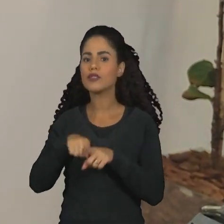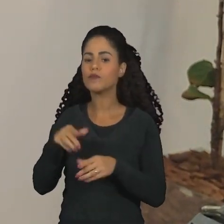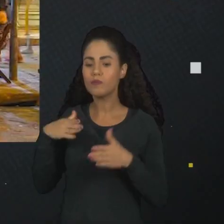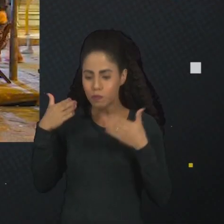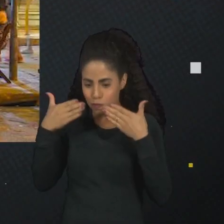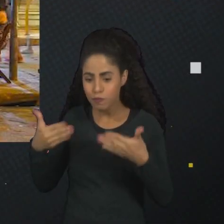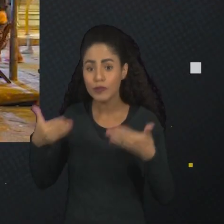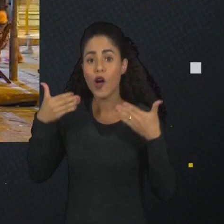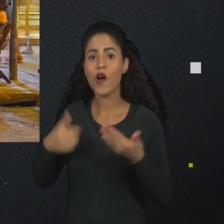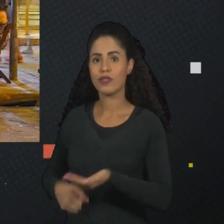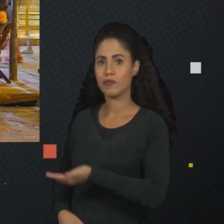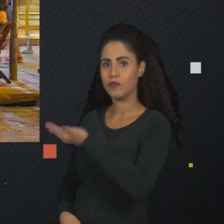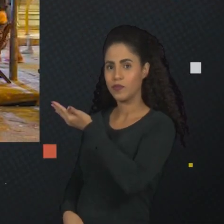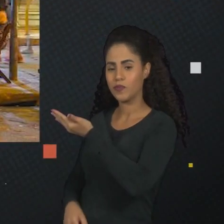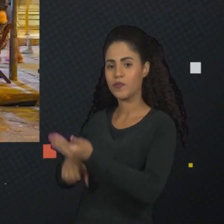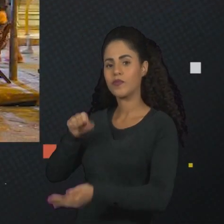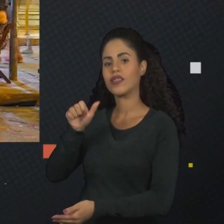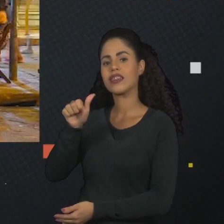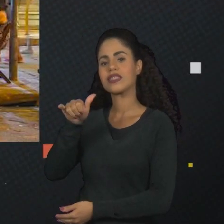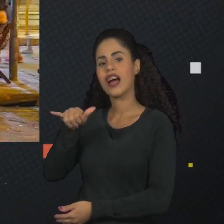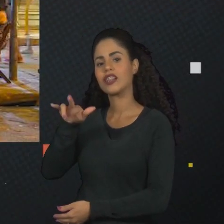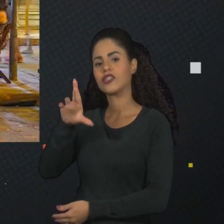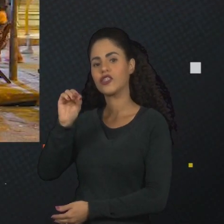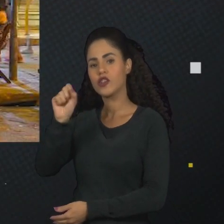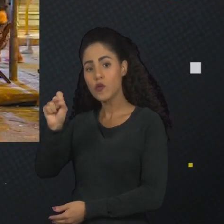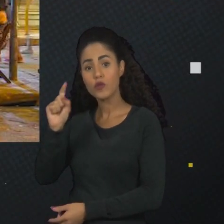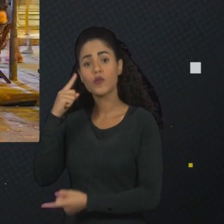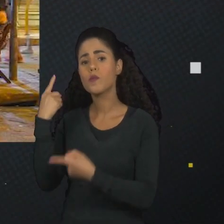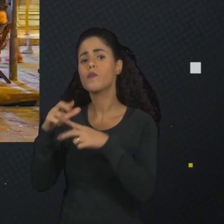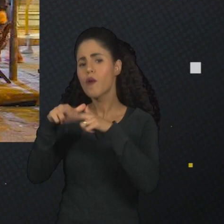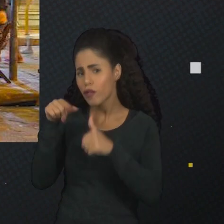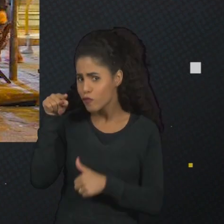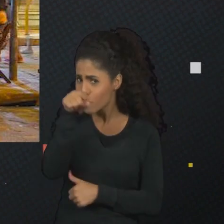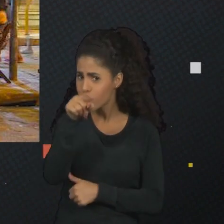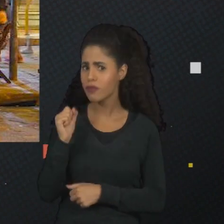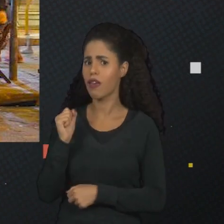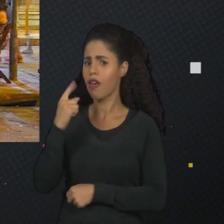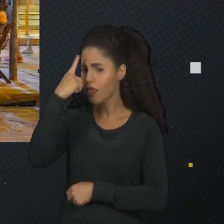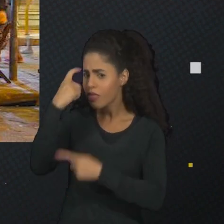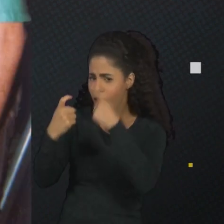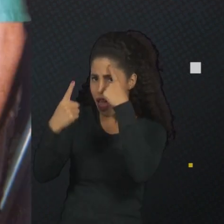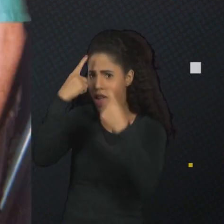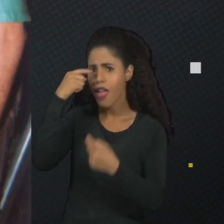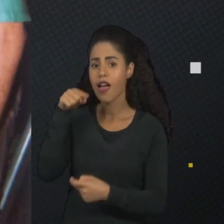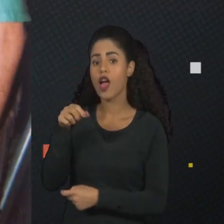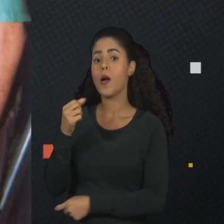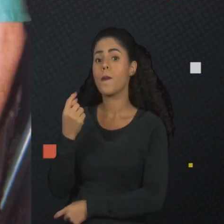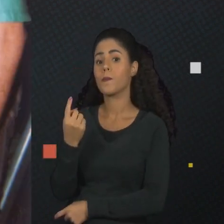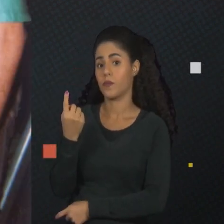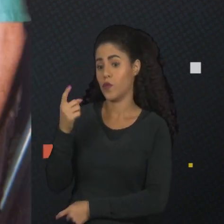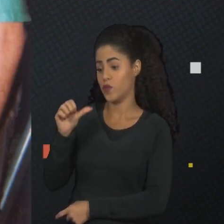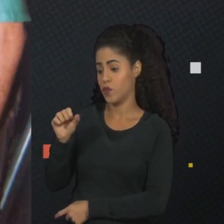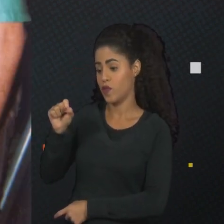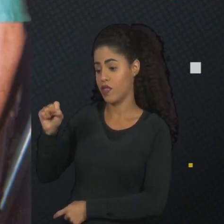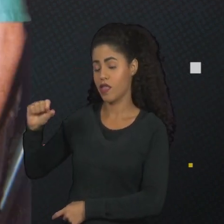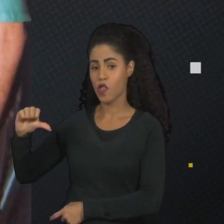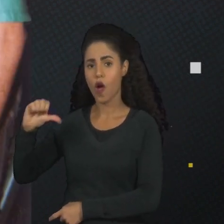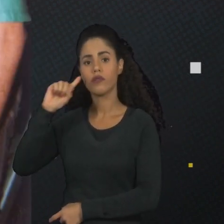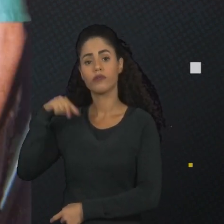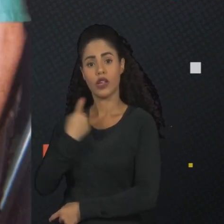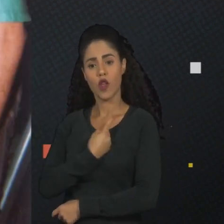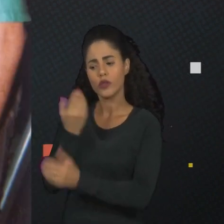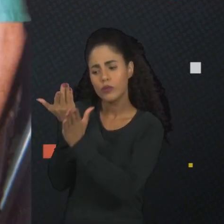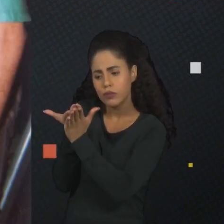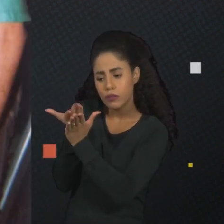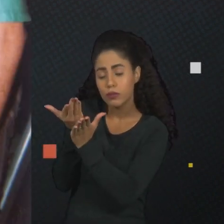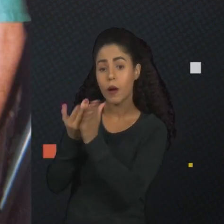sátiros. Os sátiros existem um pouco por causa de você. Em 89, quando a gente fundou o Sátiros e foi